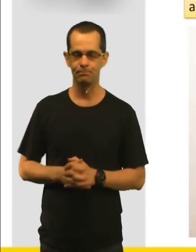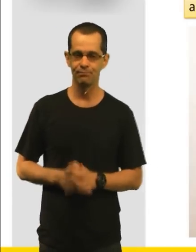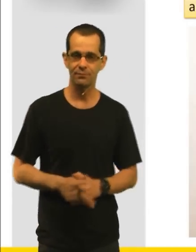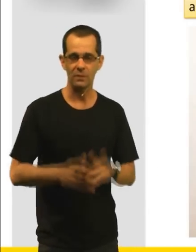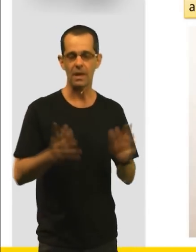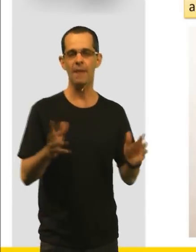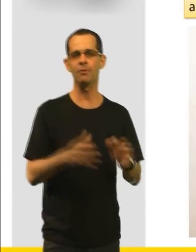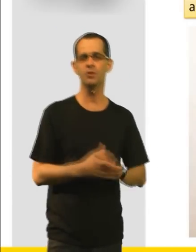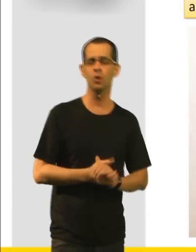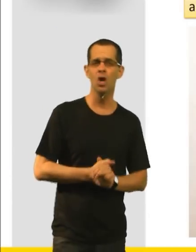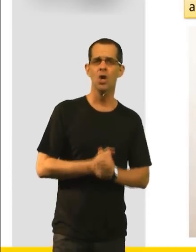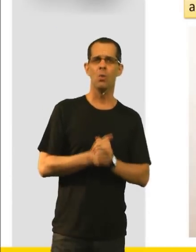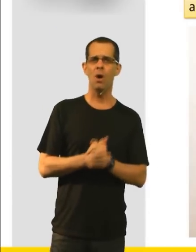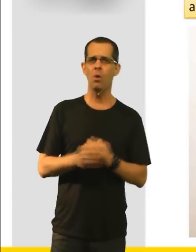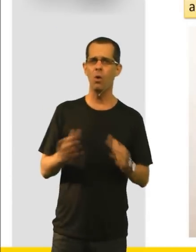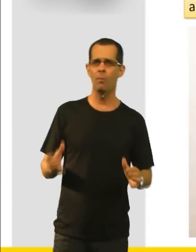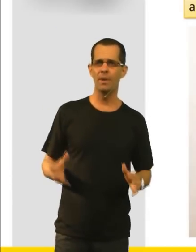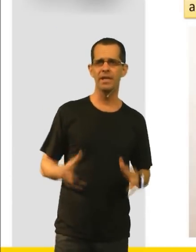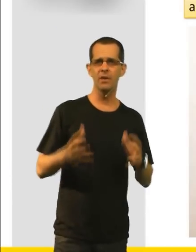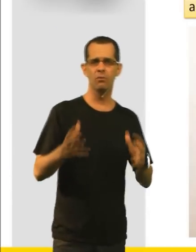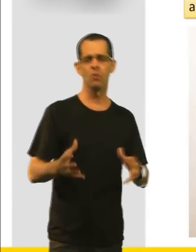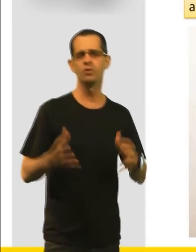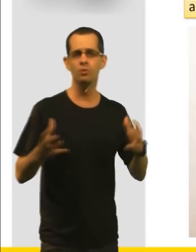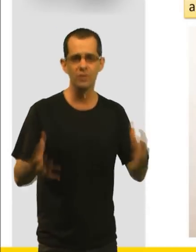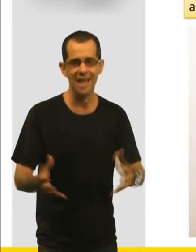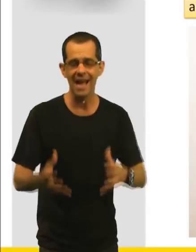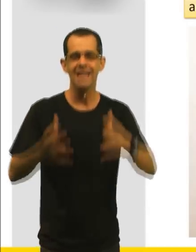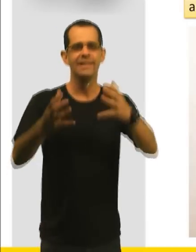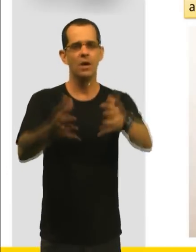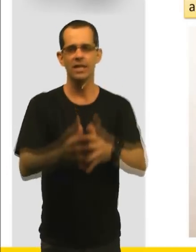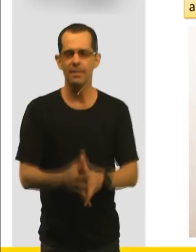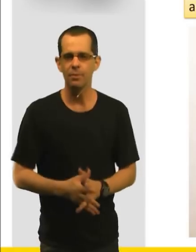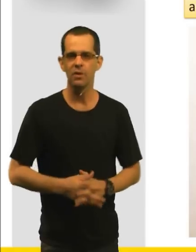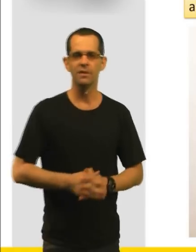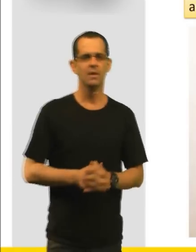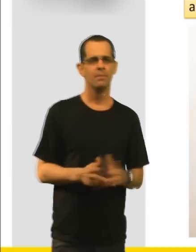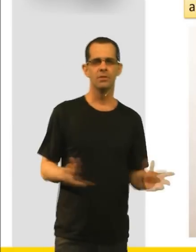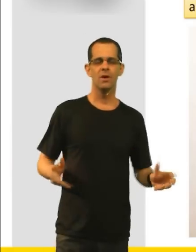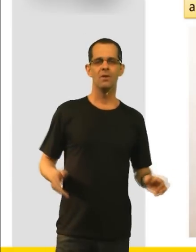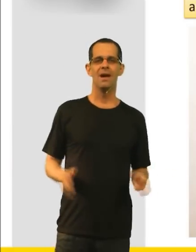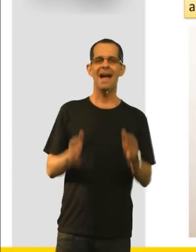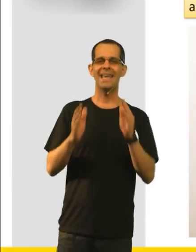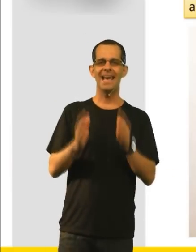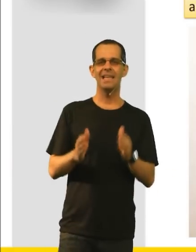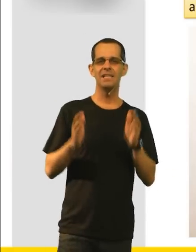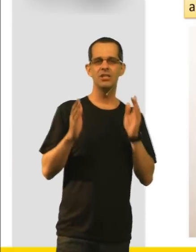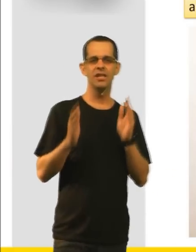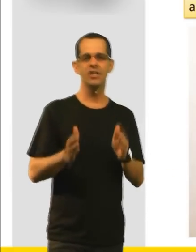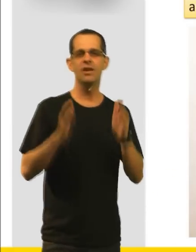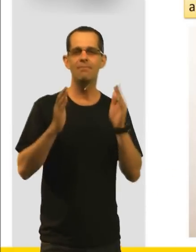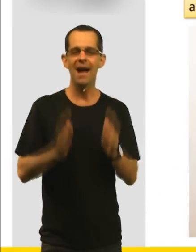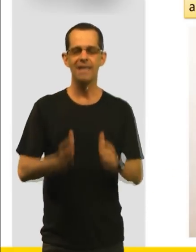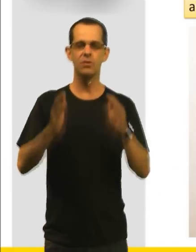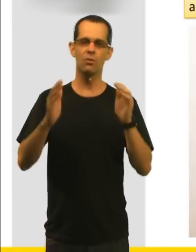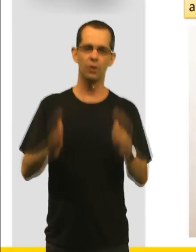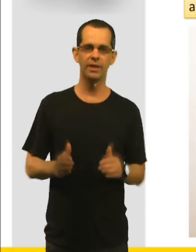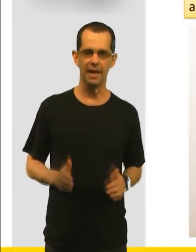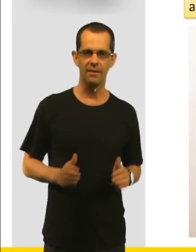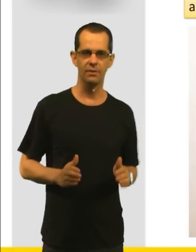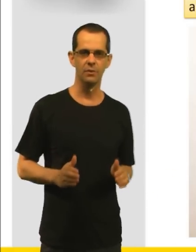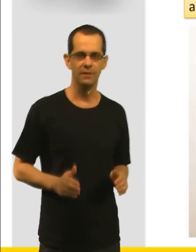usar. Ah, professor, qual roupa que eu vou usar na hora da prova? Pessoal, aquela que te deixa